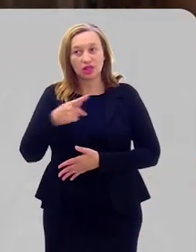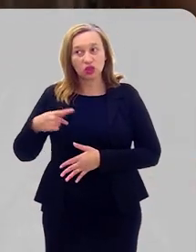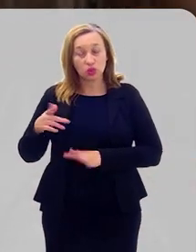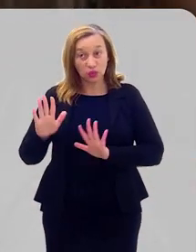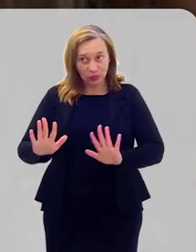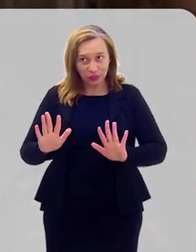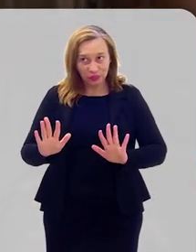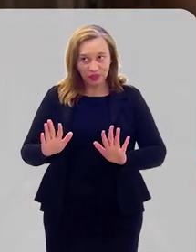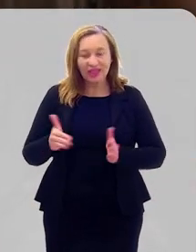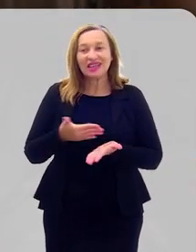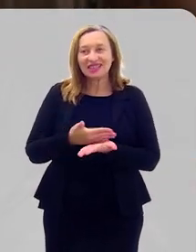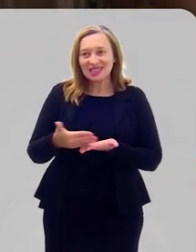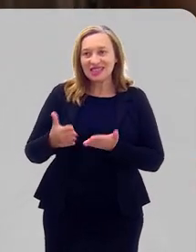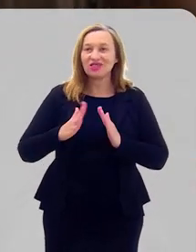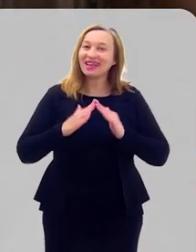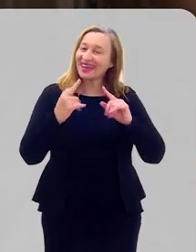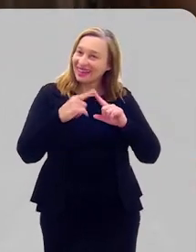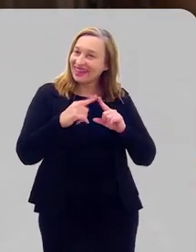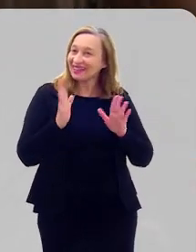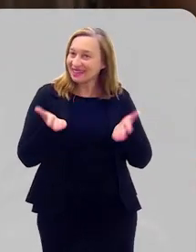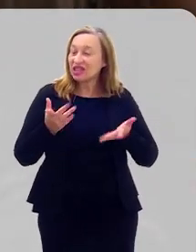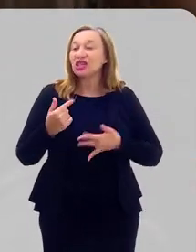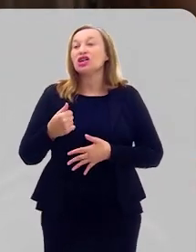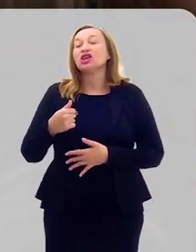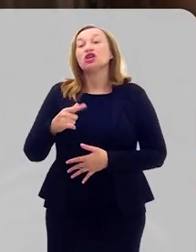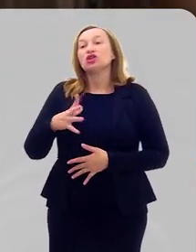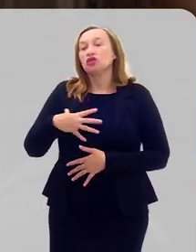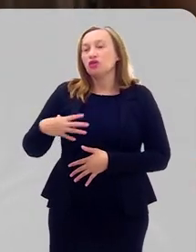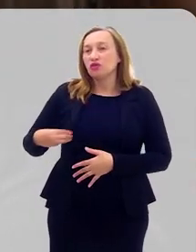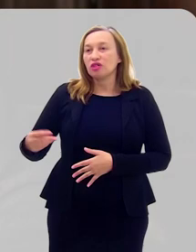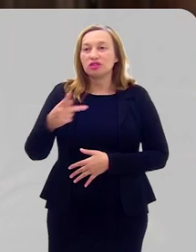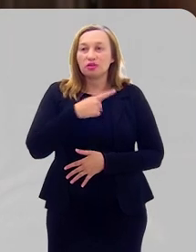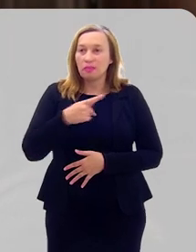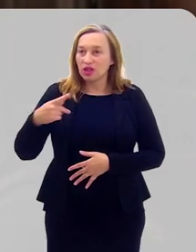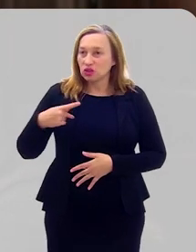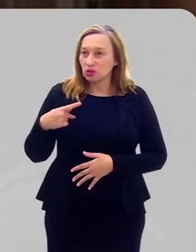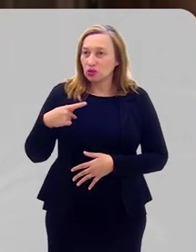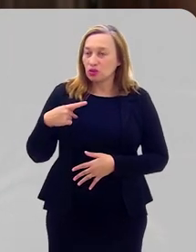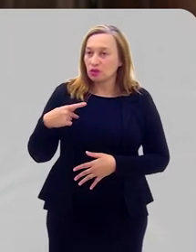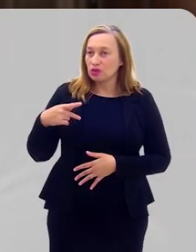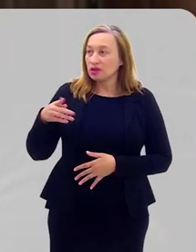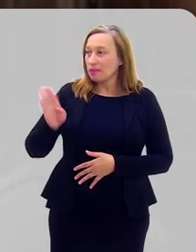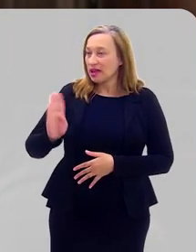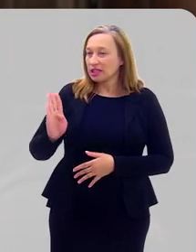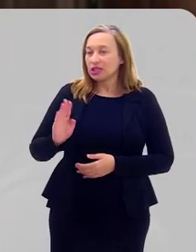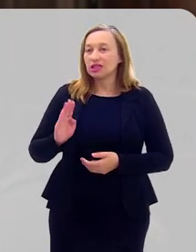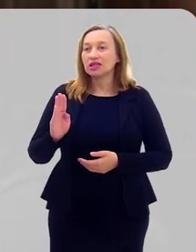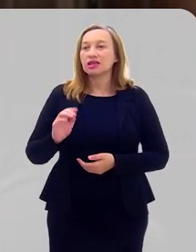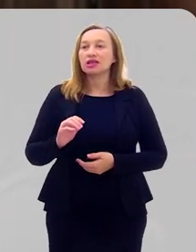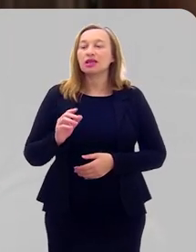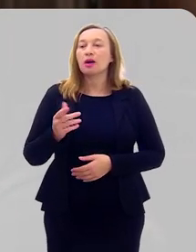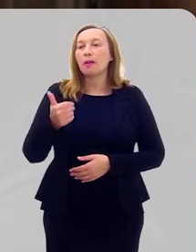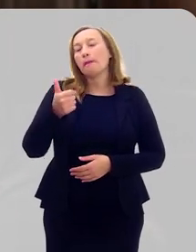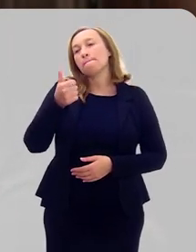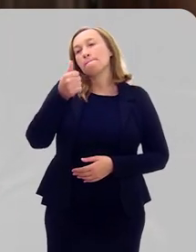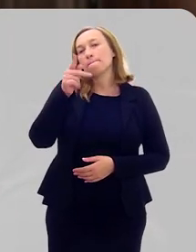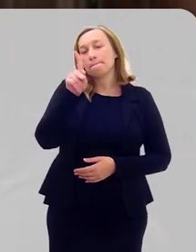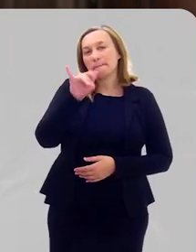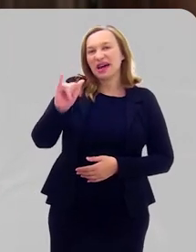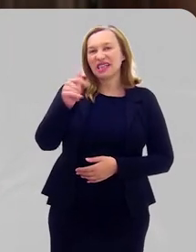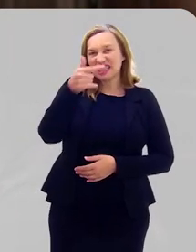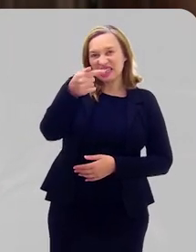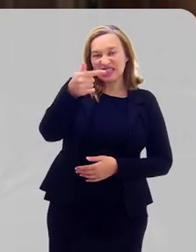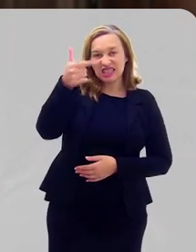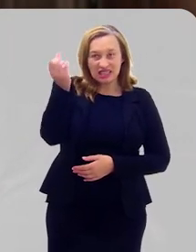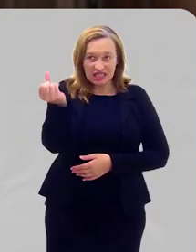Tem que começar do início. Do início. Sou filho de pastor, nascido e criado dentro do Evangelho, pastor Batista, né? Meu pai, 76 anos,